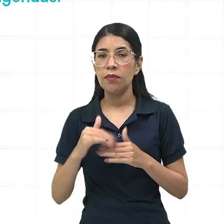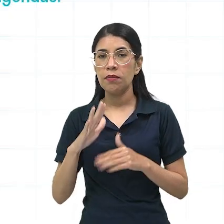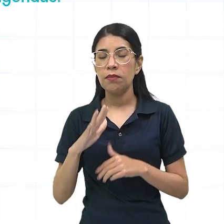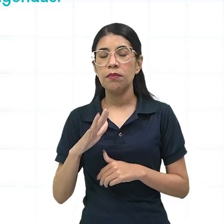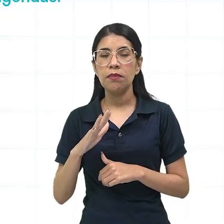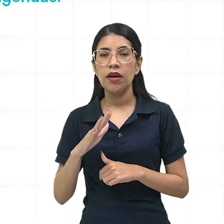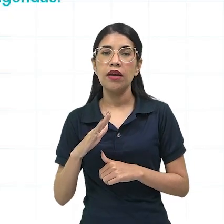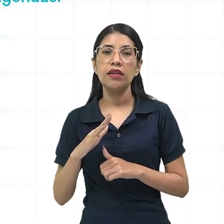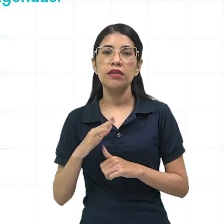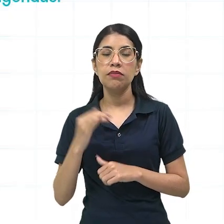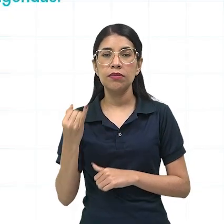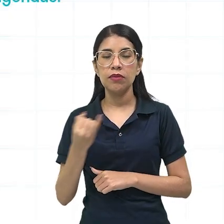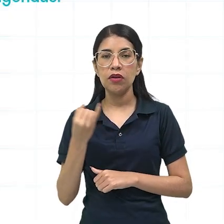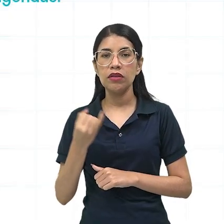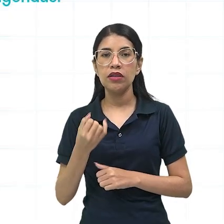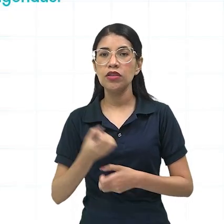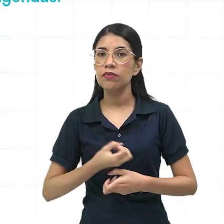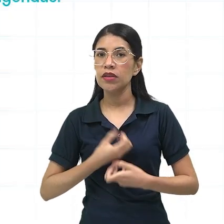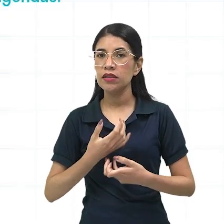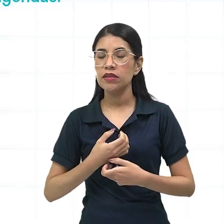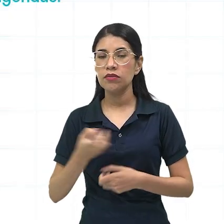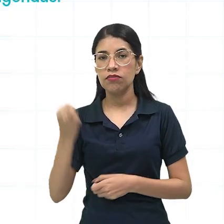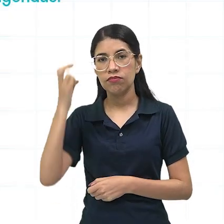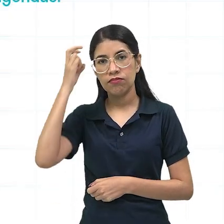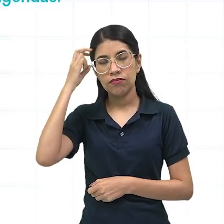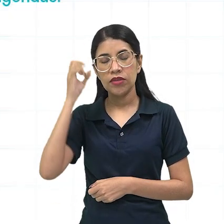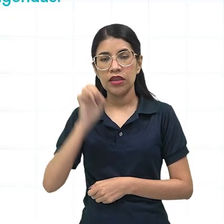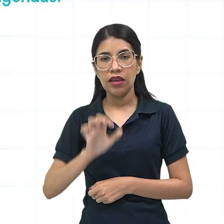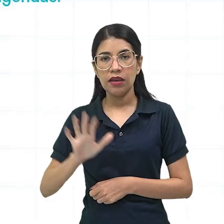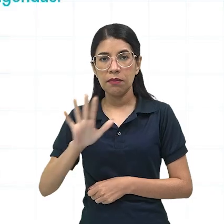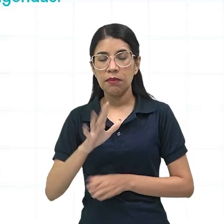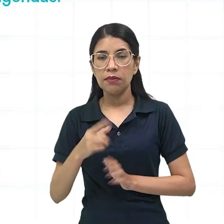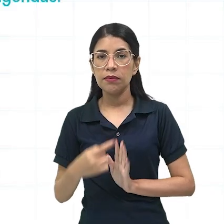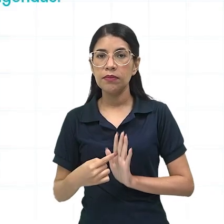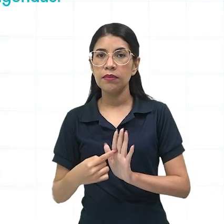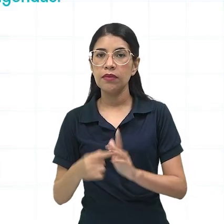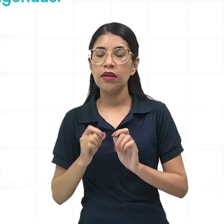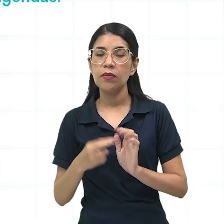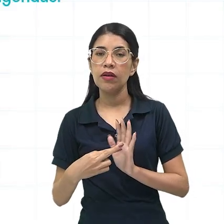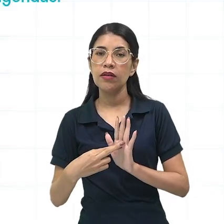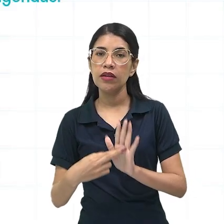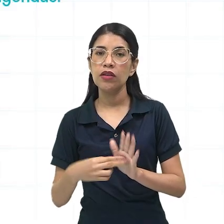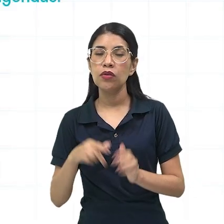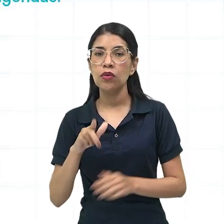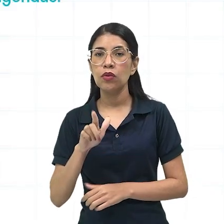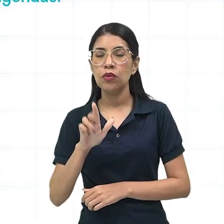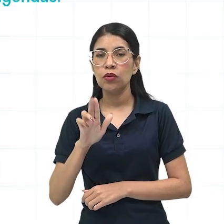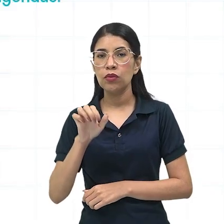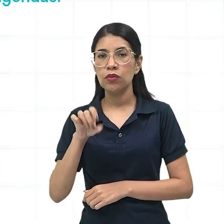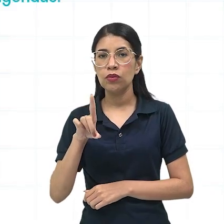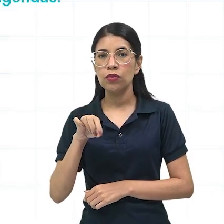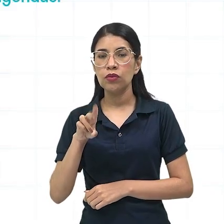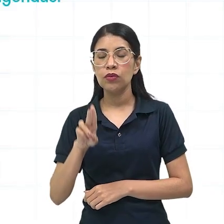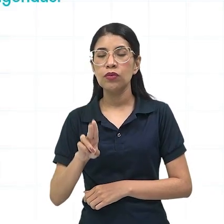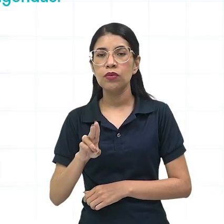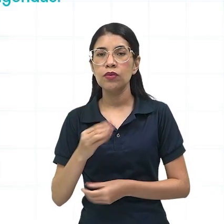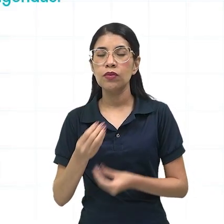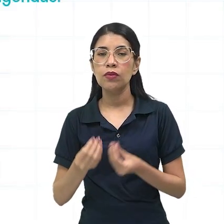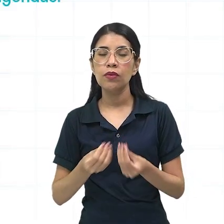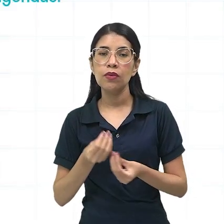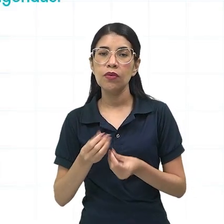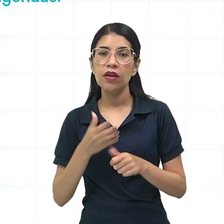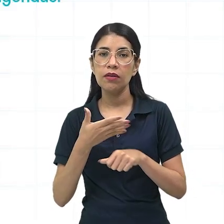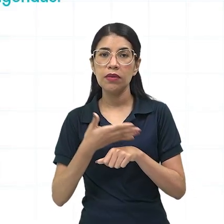ricas expressões. Aí ao lado nós estamos vendo a imagem de uma representação do lundu. Como o lundu